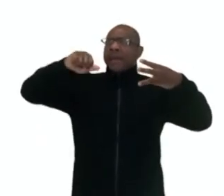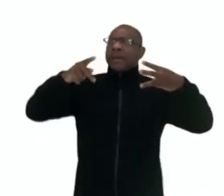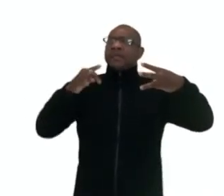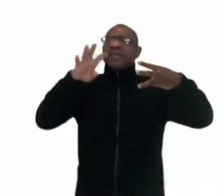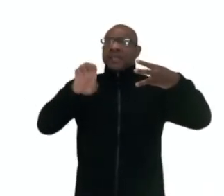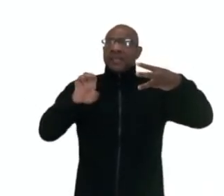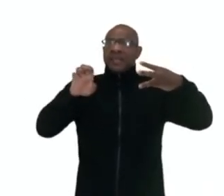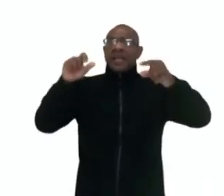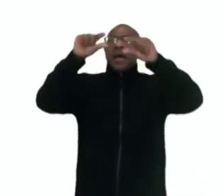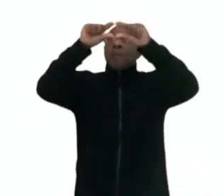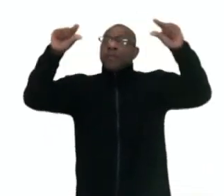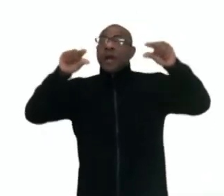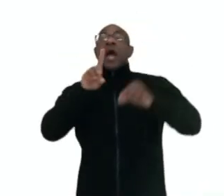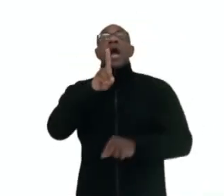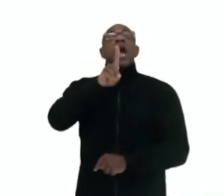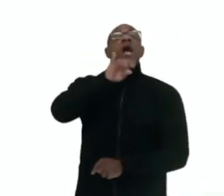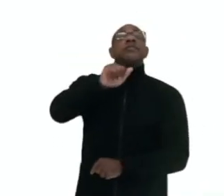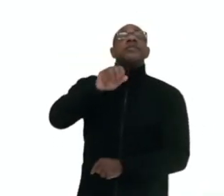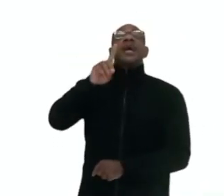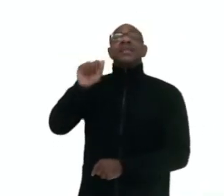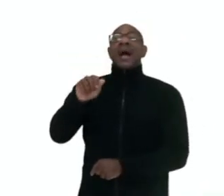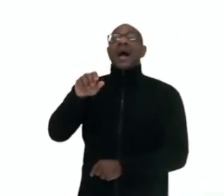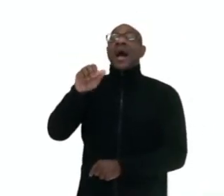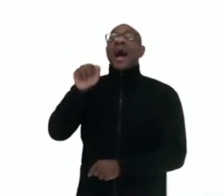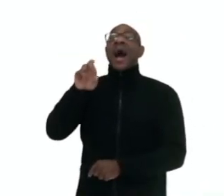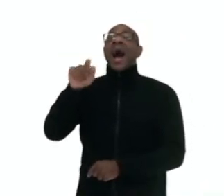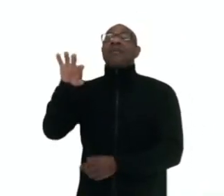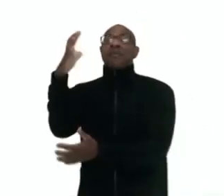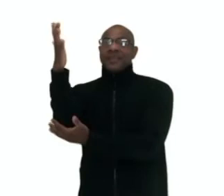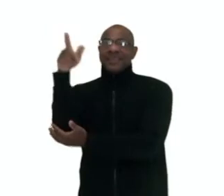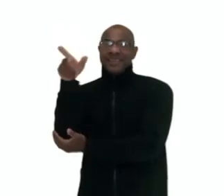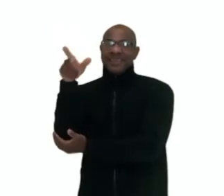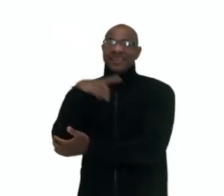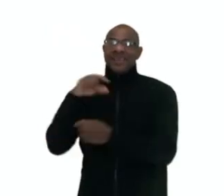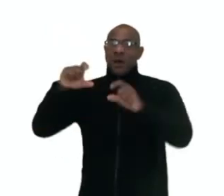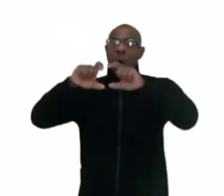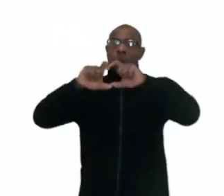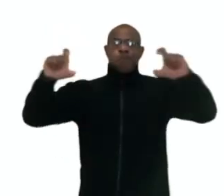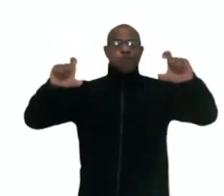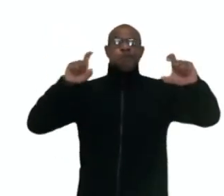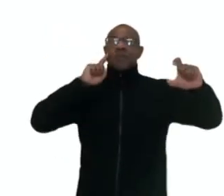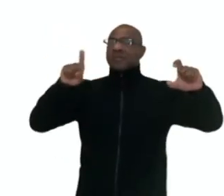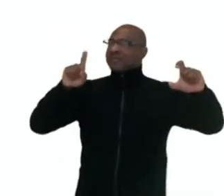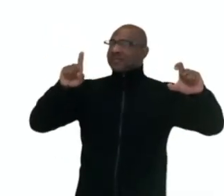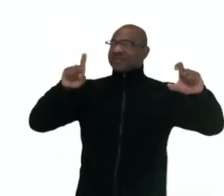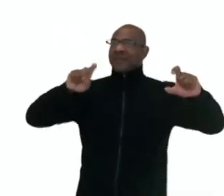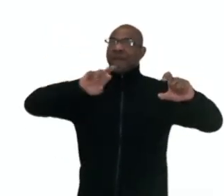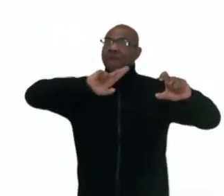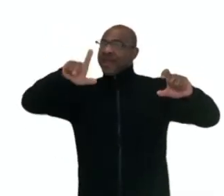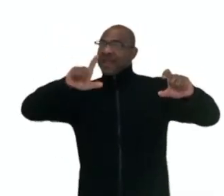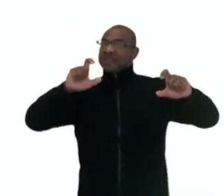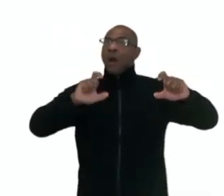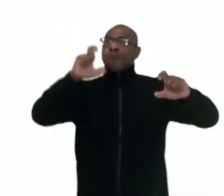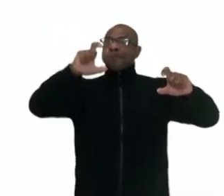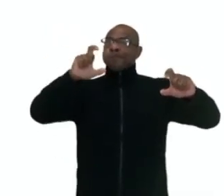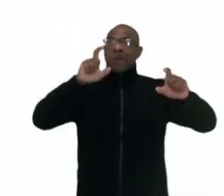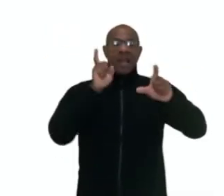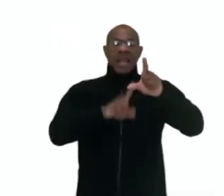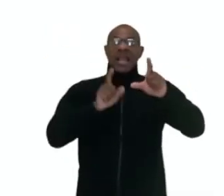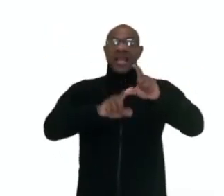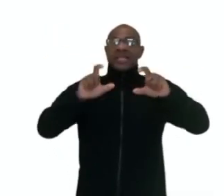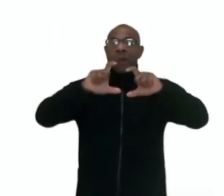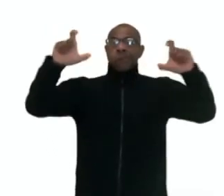quê? A manchete, ela já tem o diferencial o quê? De estar em outro tipo de fonte, o tamanho, as